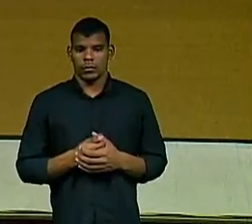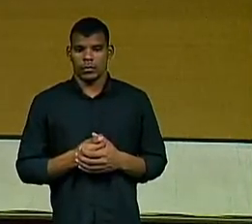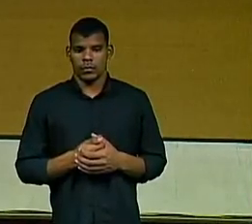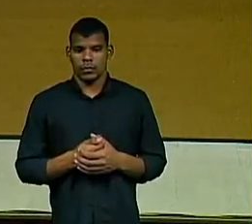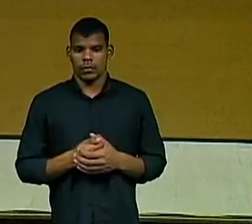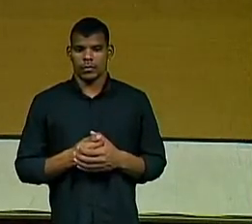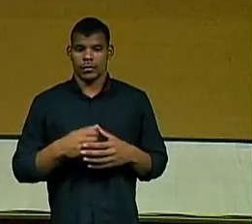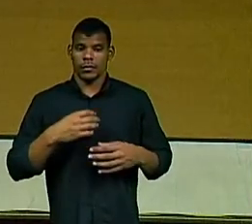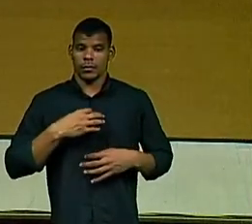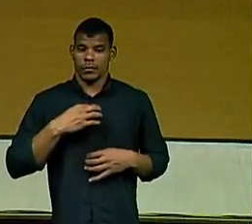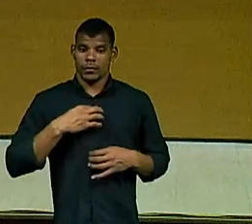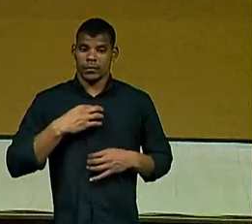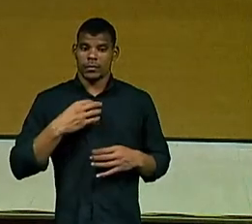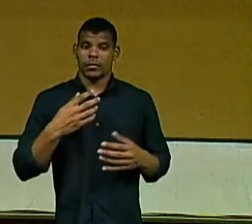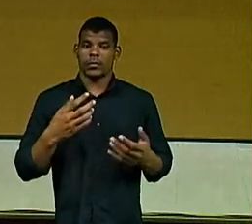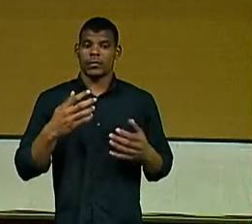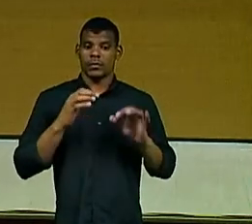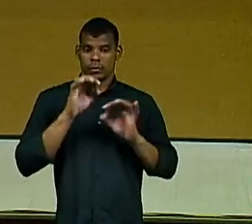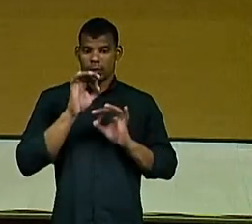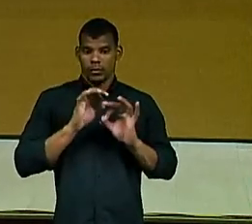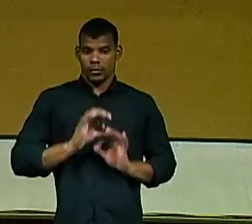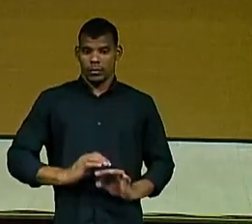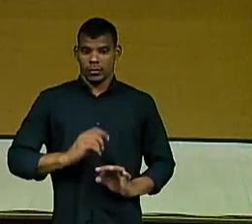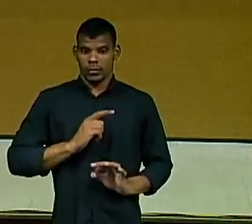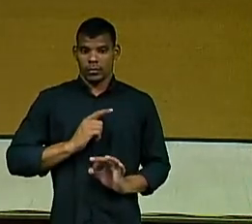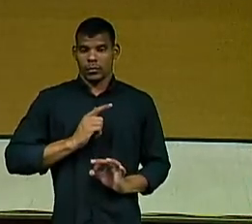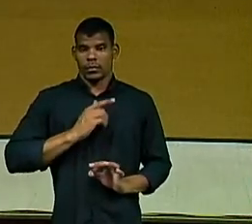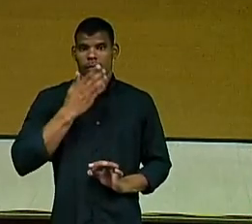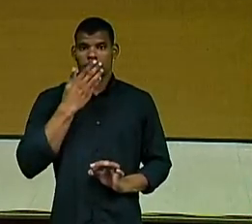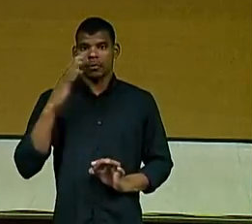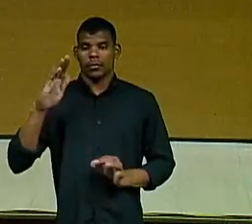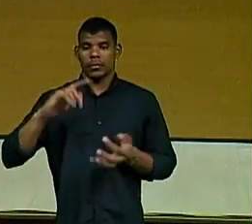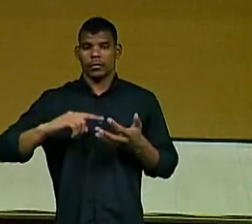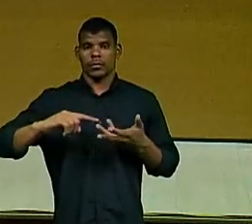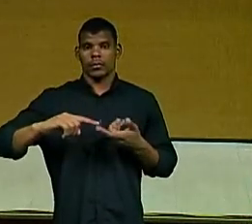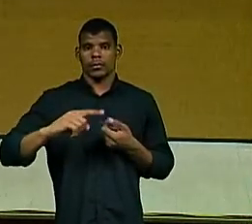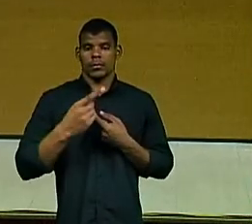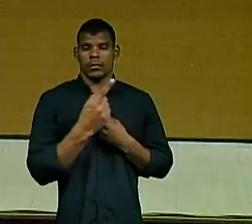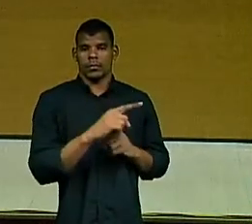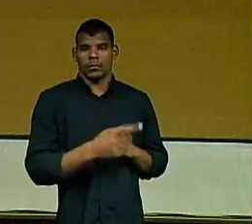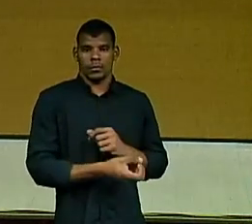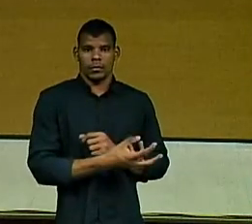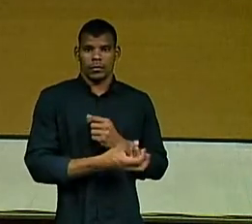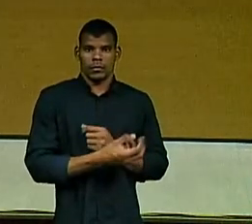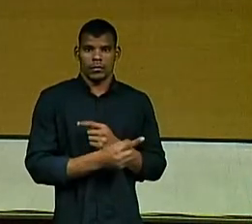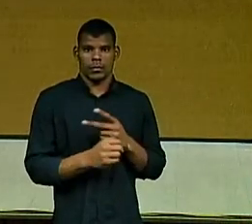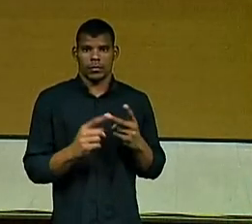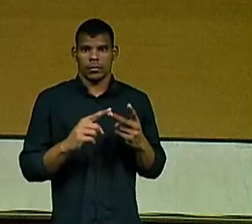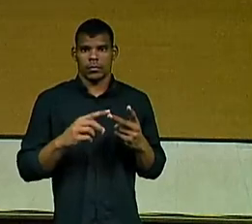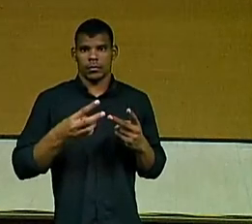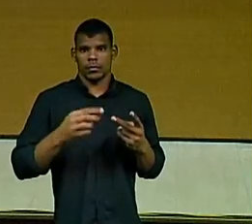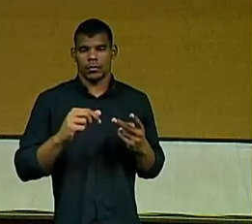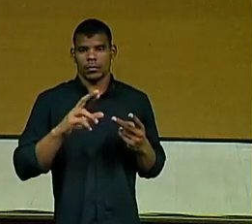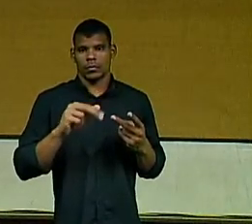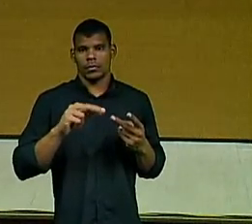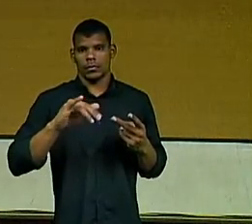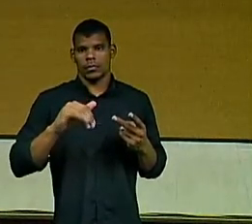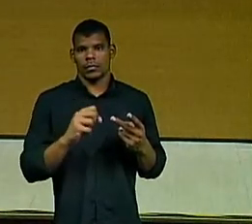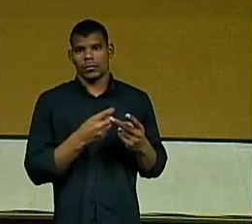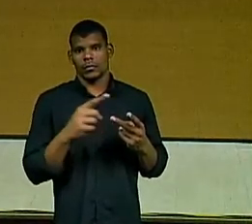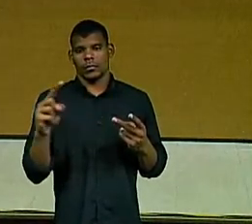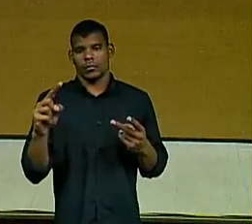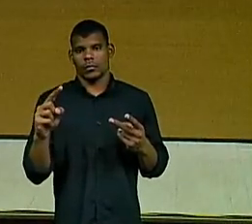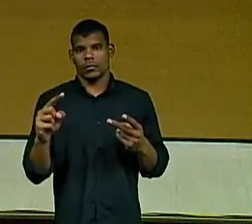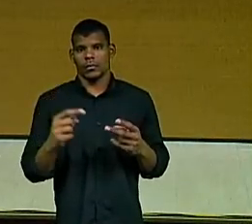bem vestido bem arrumado né que prometia combater a corrupção caçar os marajás que eram aqueles